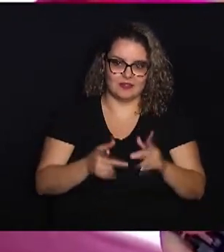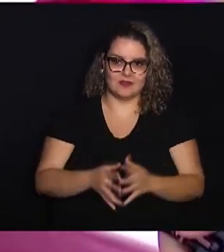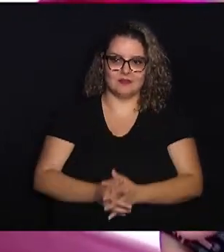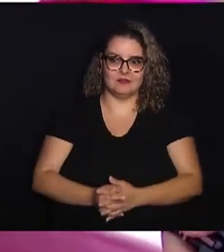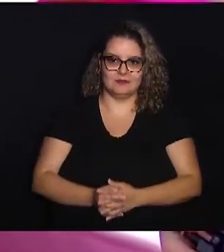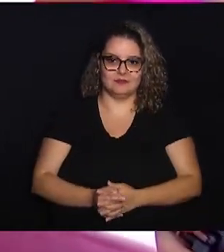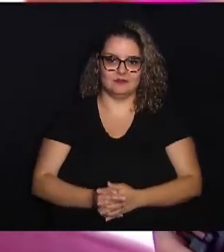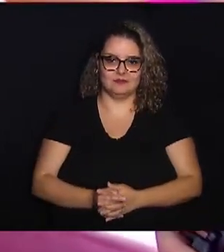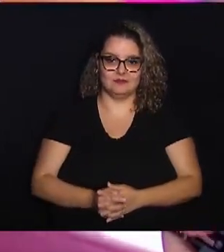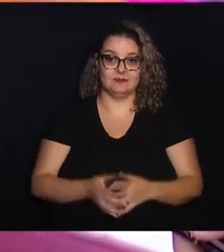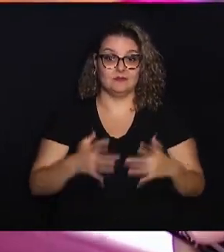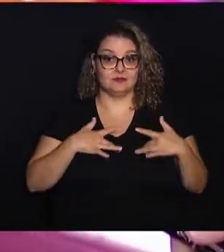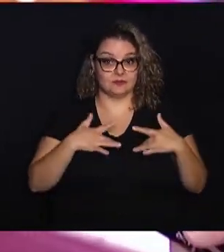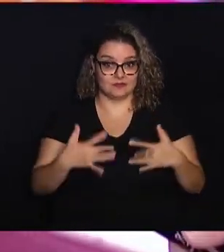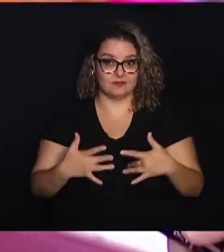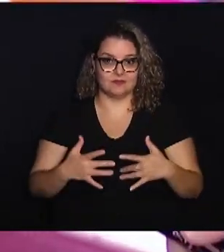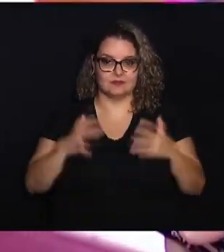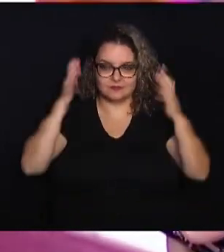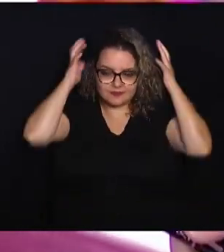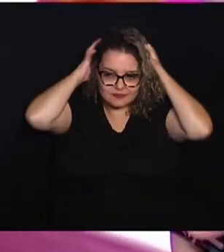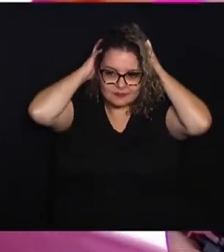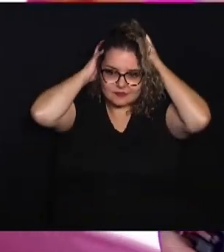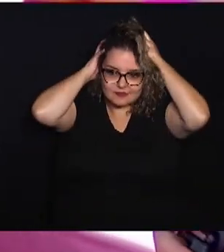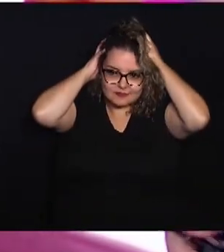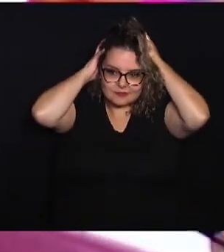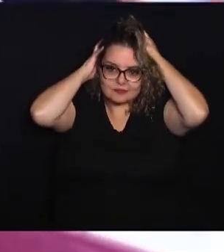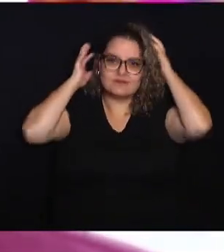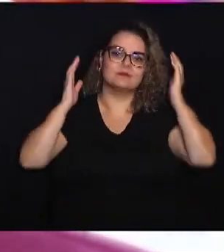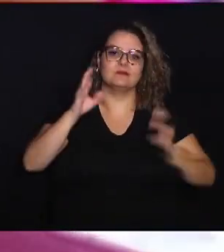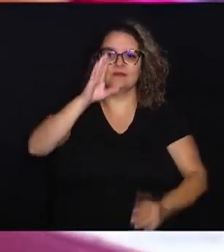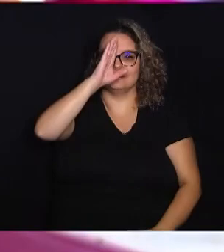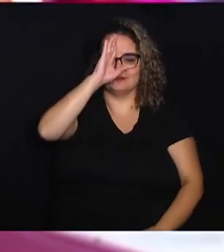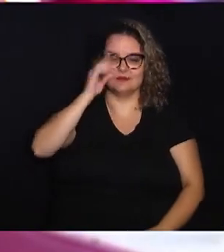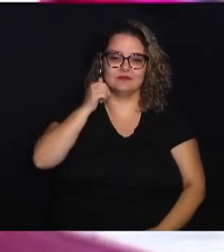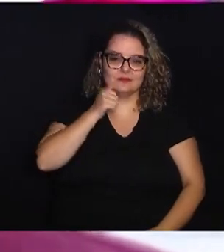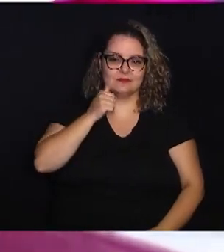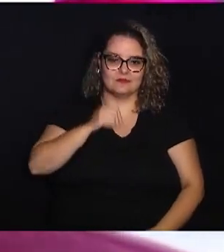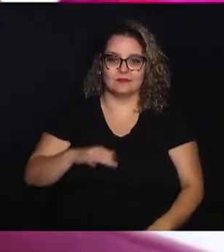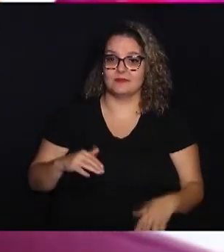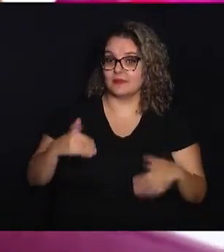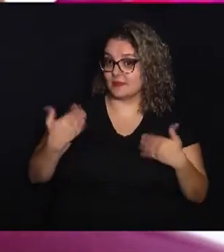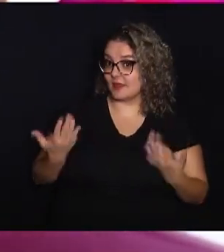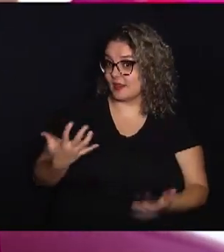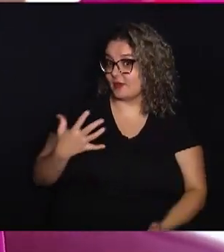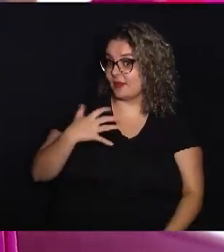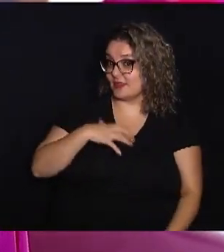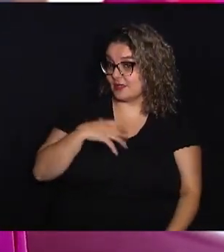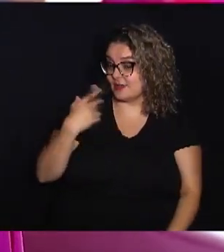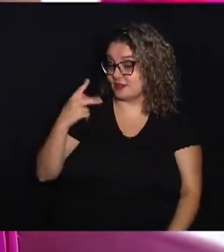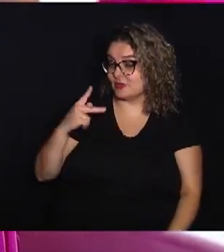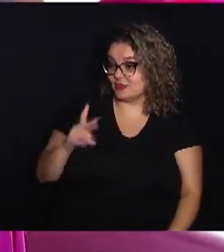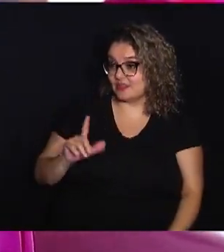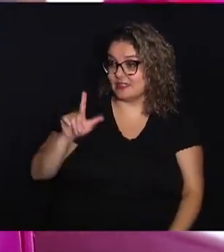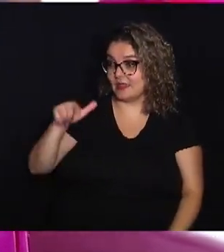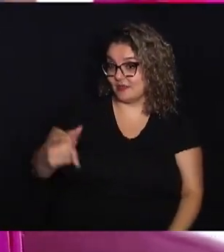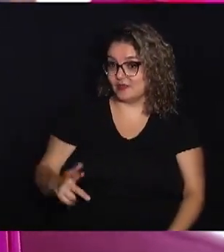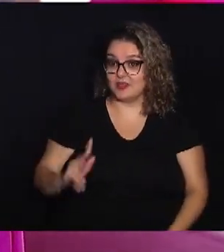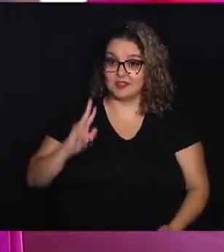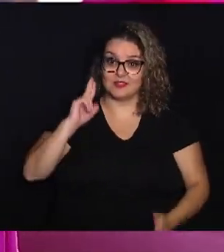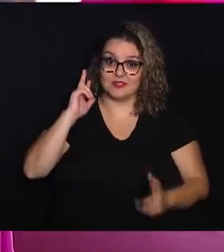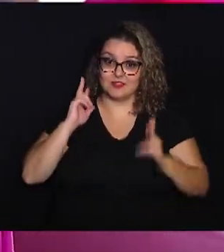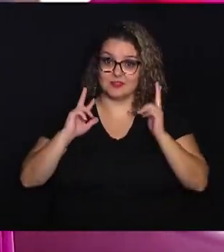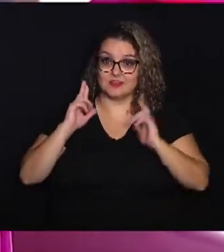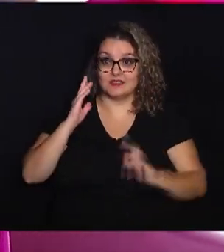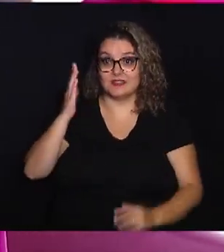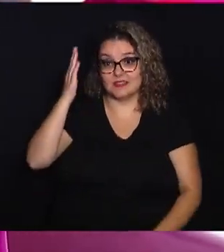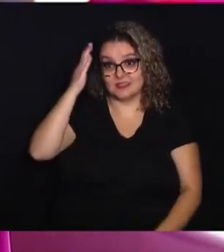a doação, a peruca, principalmente para as mulheres. E qual é a sua sensação agora, depois de ter cortado e